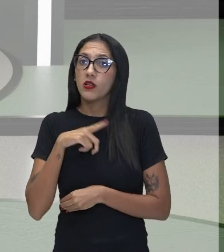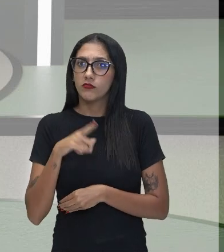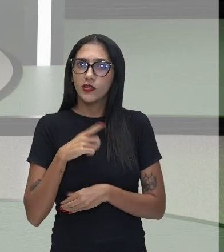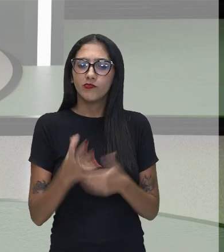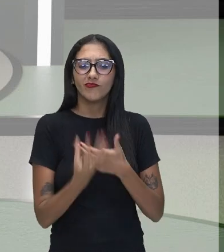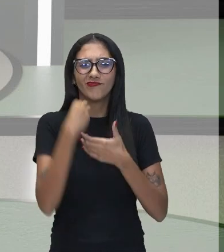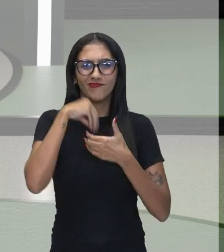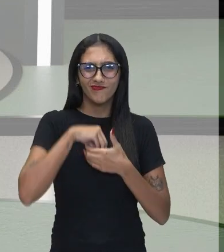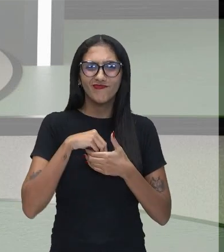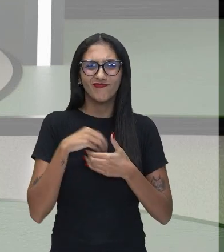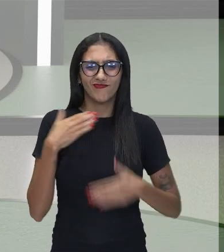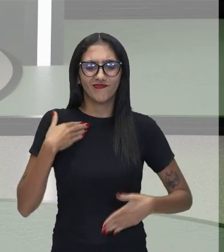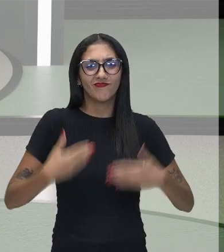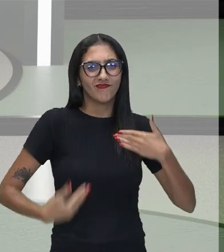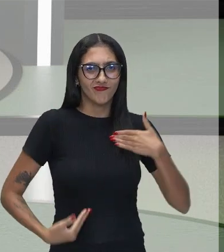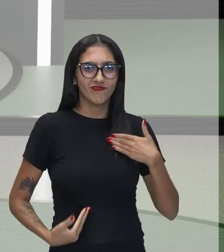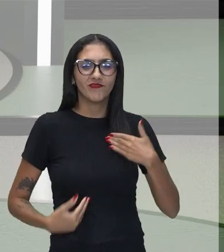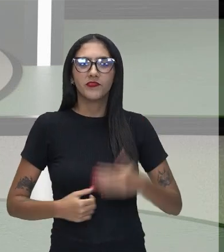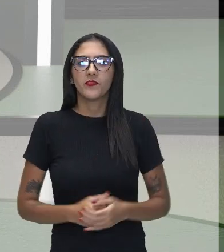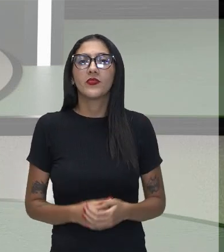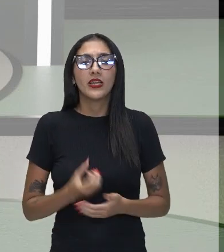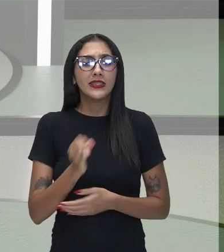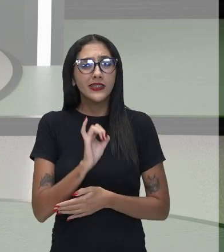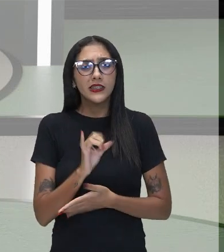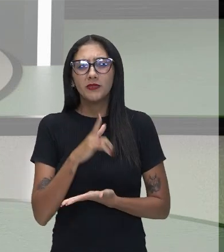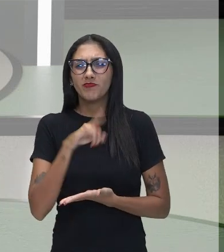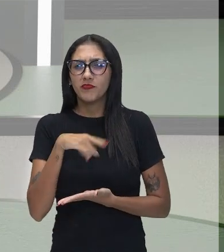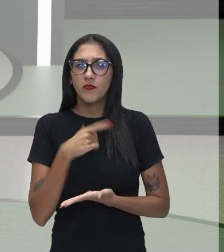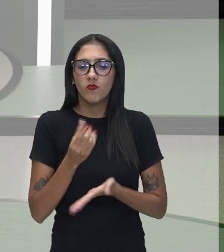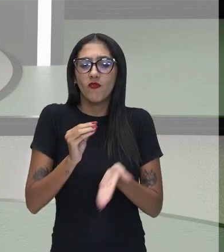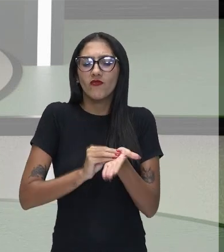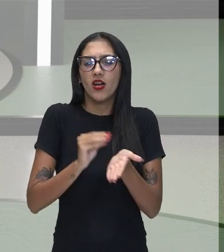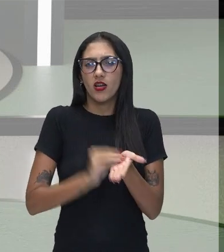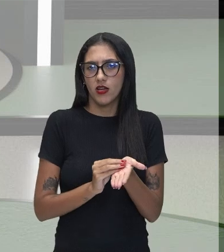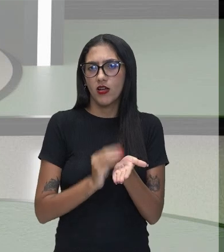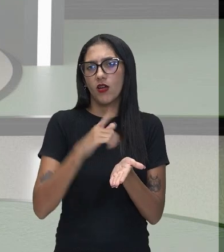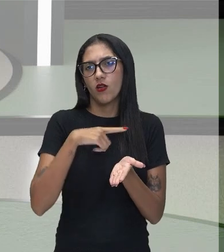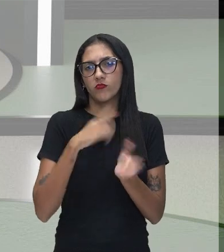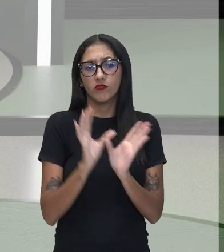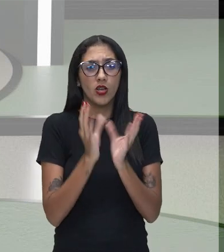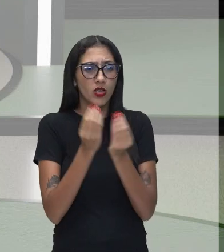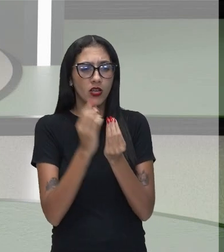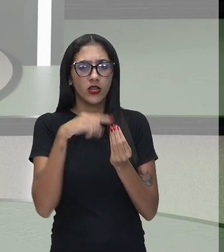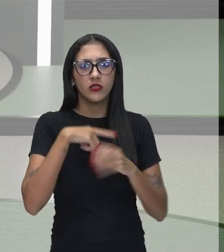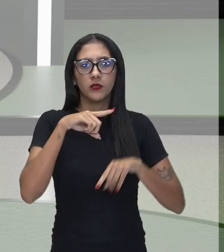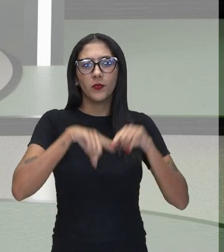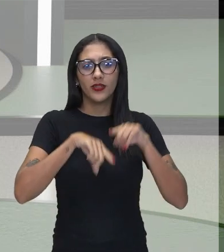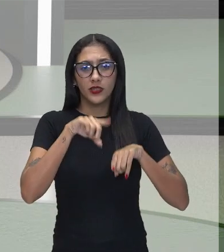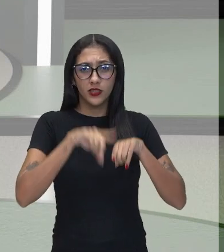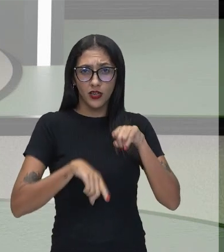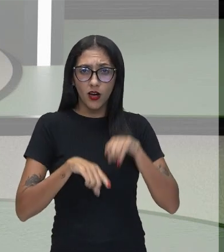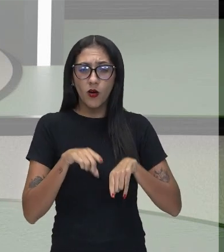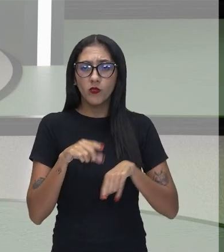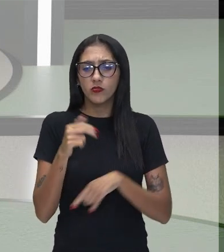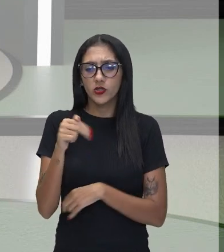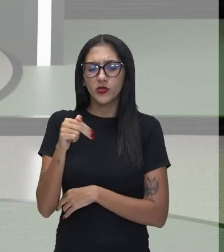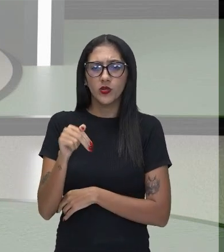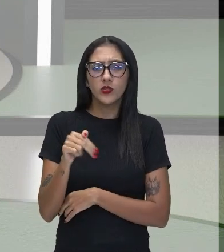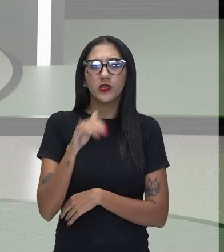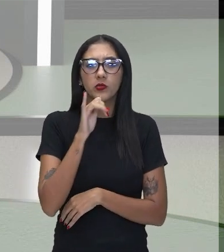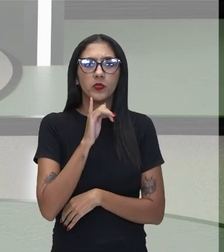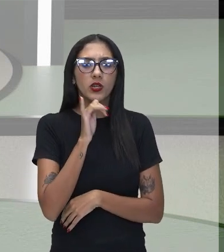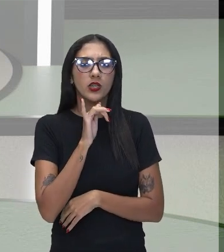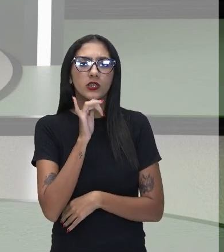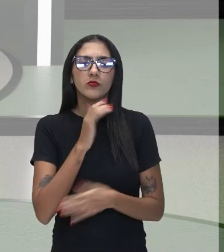nosso organismo. E a falta desse composto, desse elemento aqui, o nitrogênio, faz com que a gente